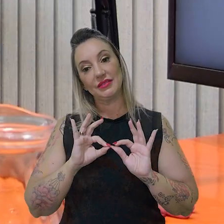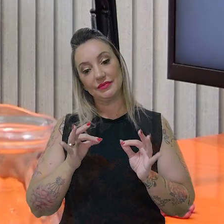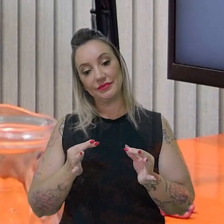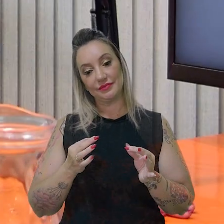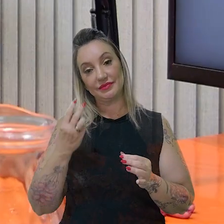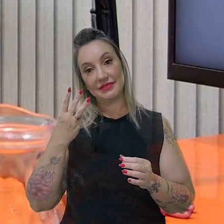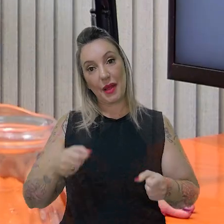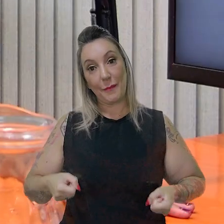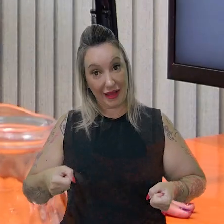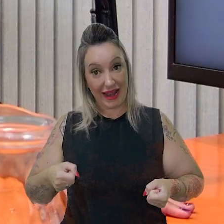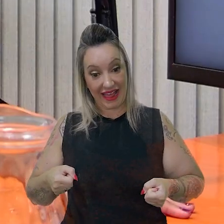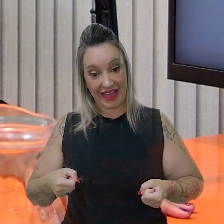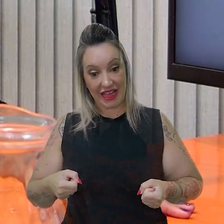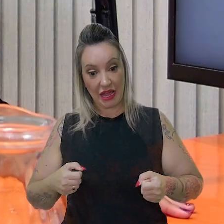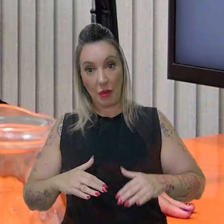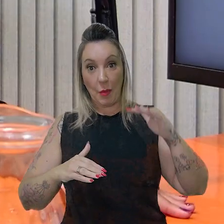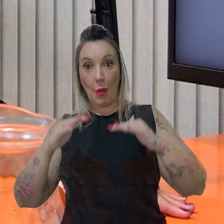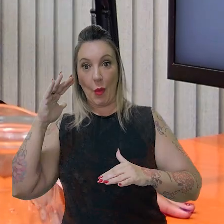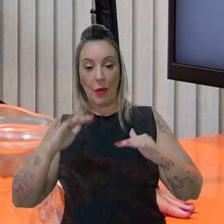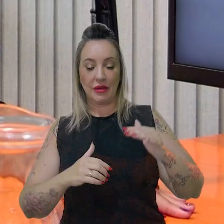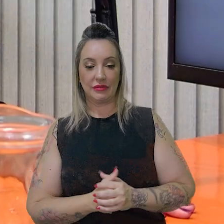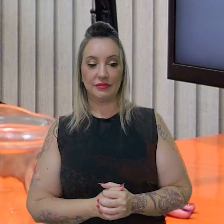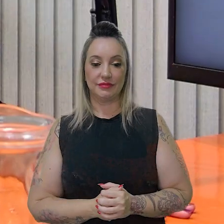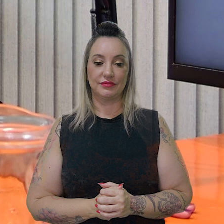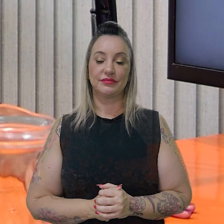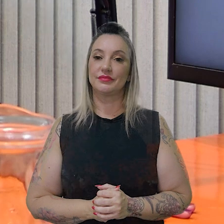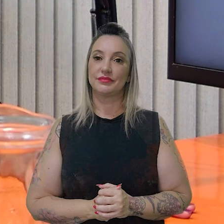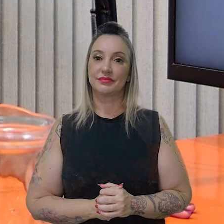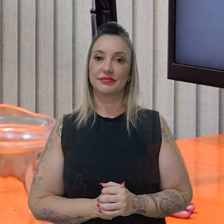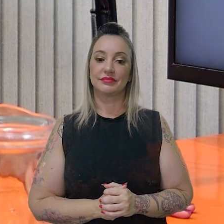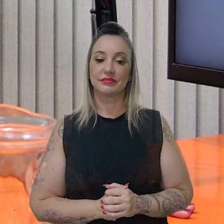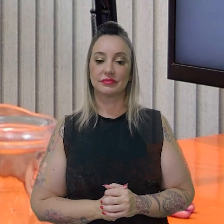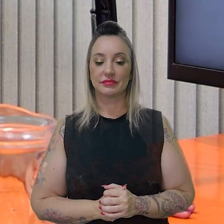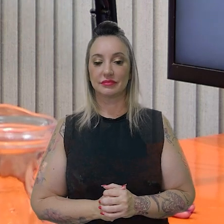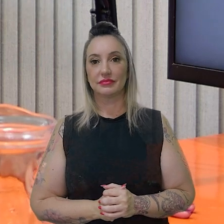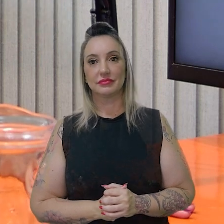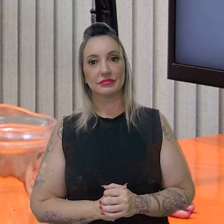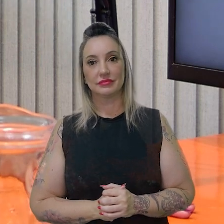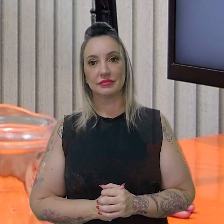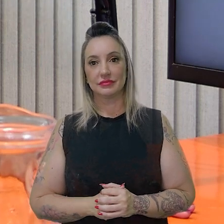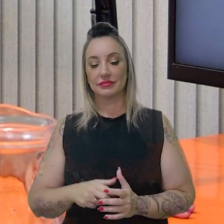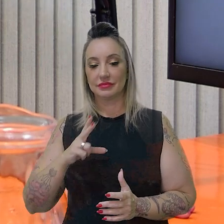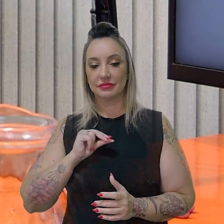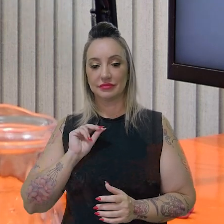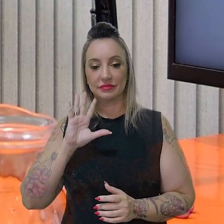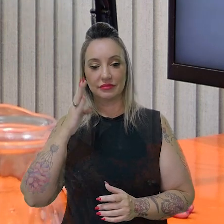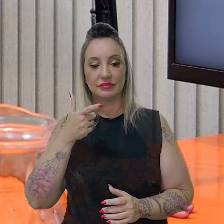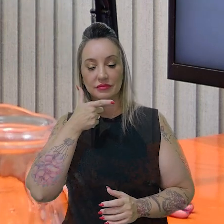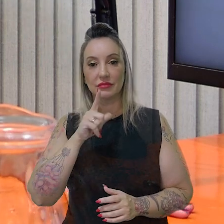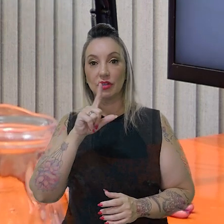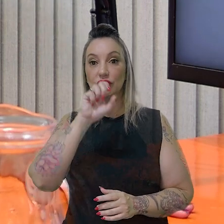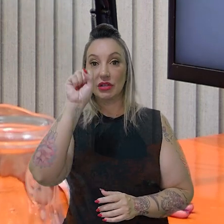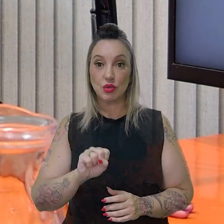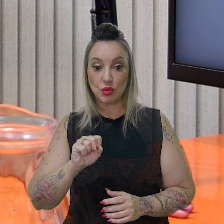malas né uma dessa uma e uma uma pequenininha de mão três malinhas eu falei meu Deus será que eu vou conseguir chegar na zona